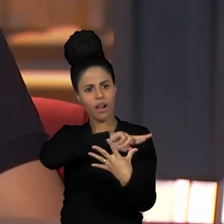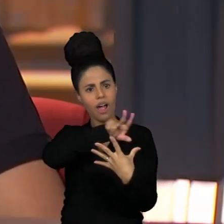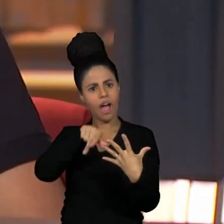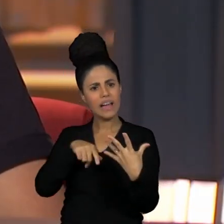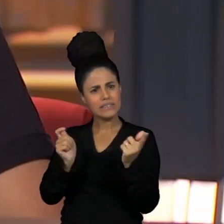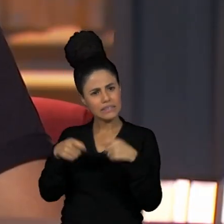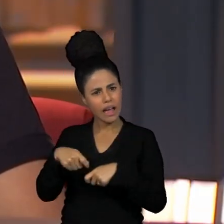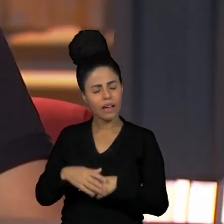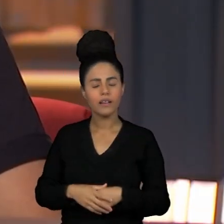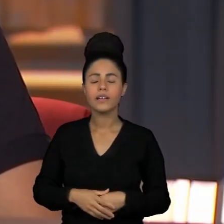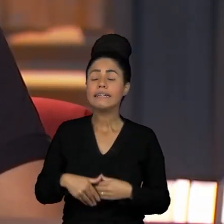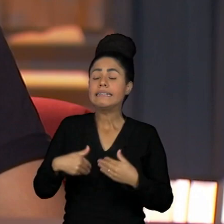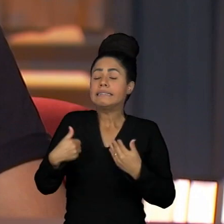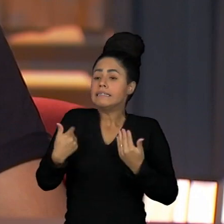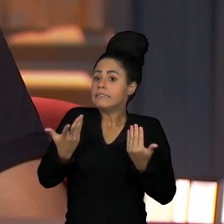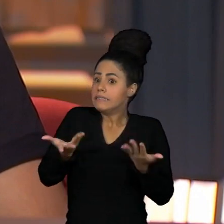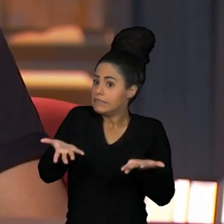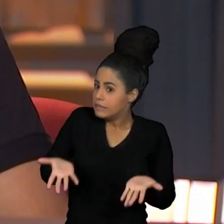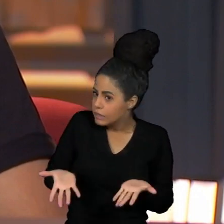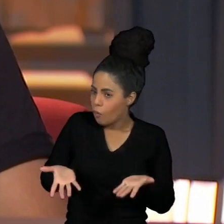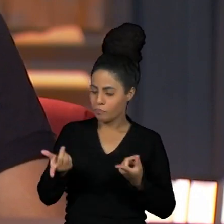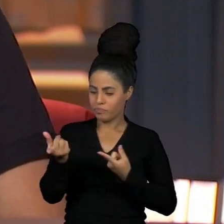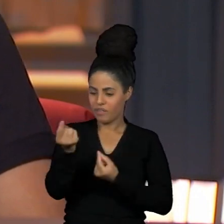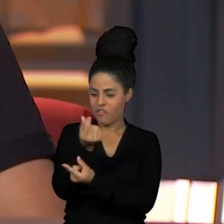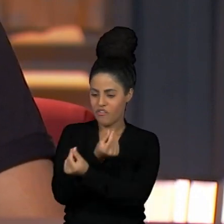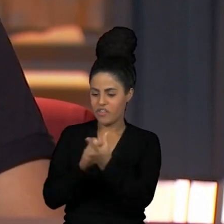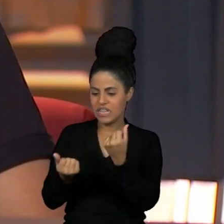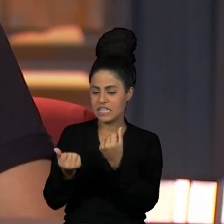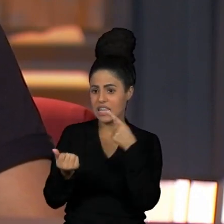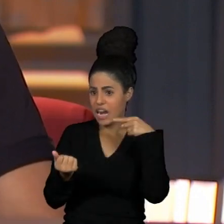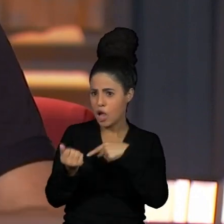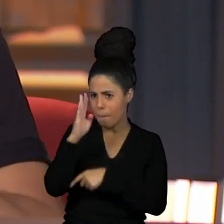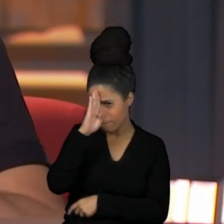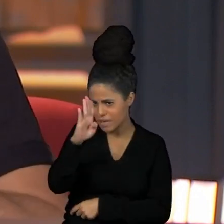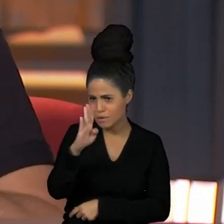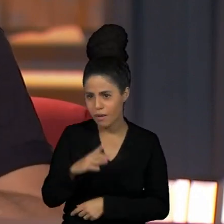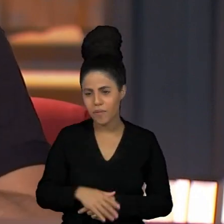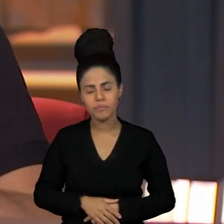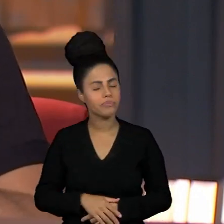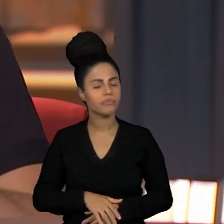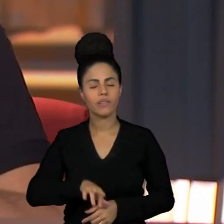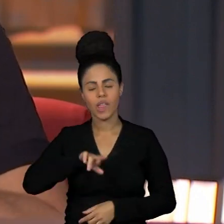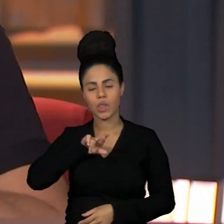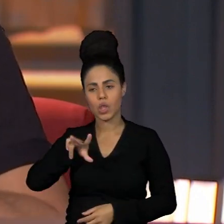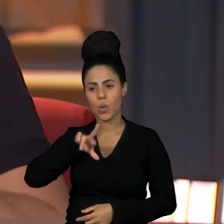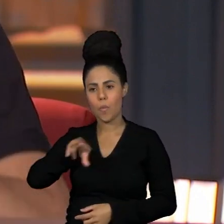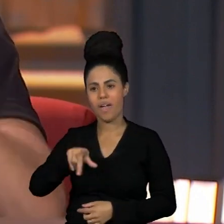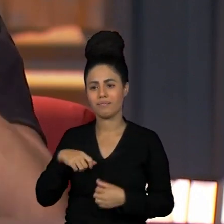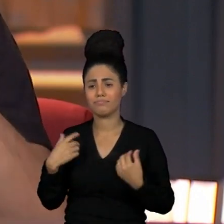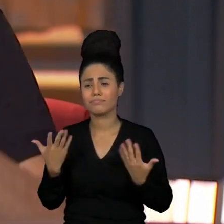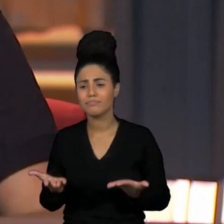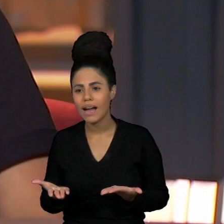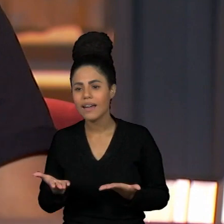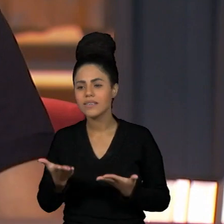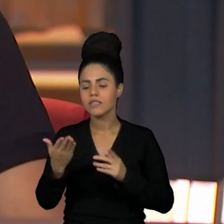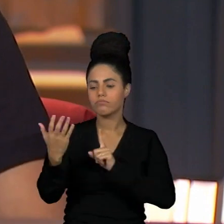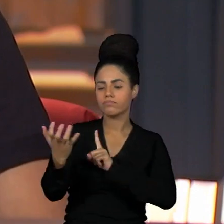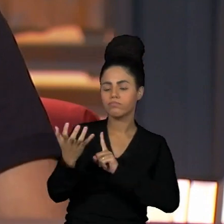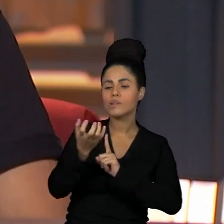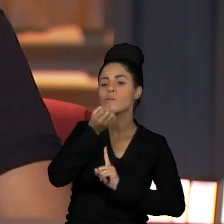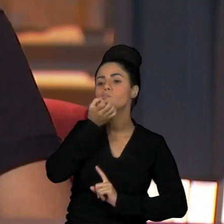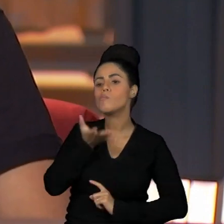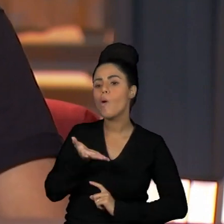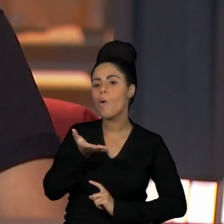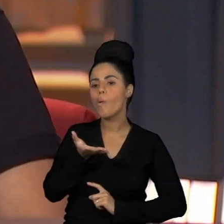consigo dizer que a financeira vem somente em primeiro lugar, mas assim, ela tem um efeito dominó nas outras áreas.